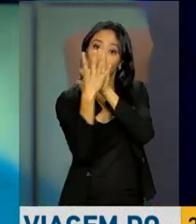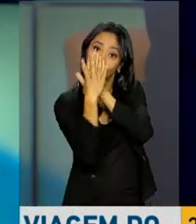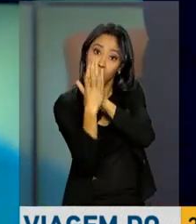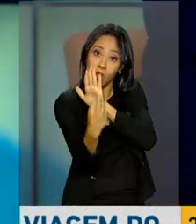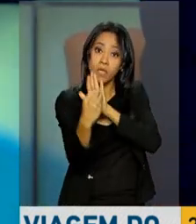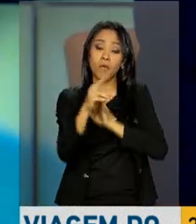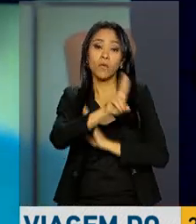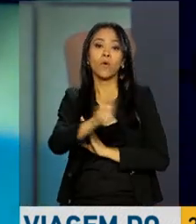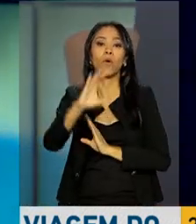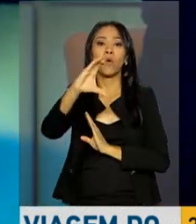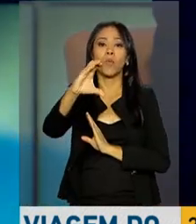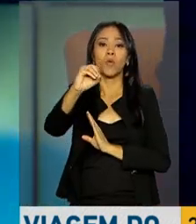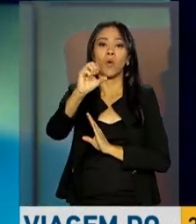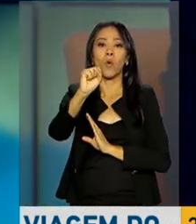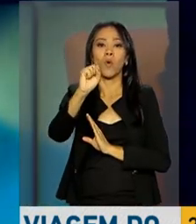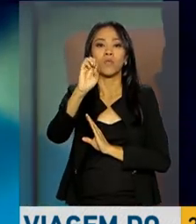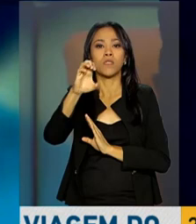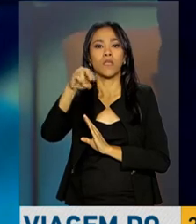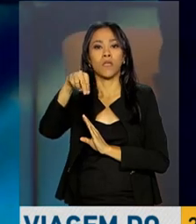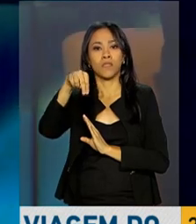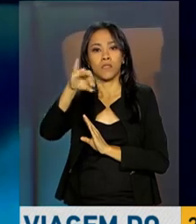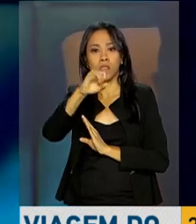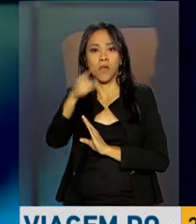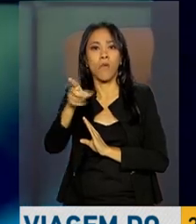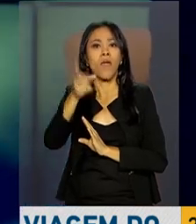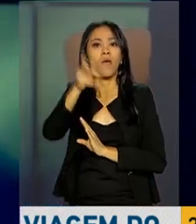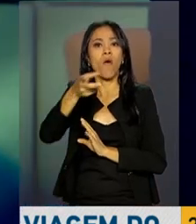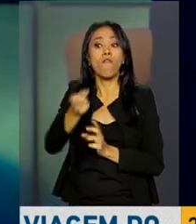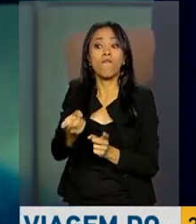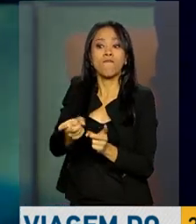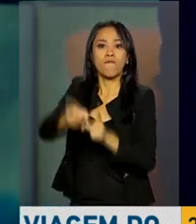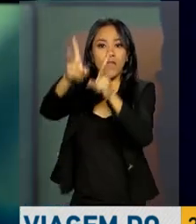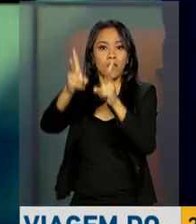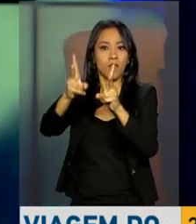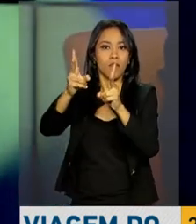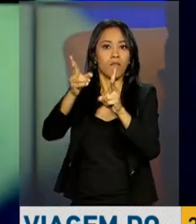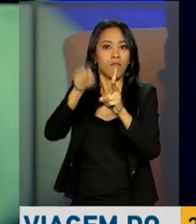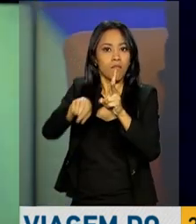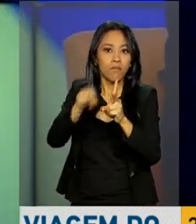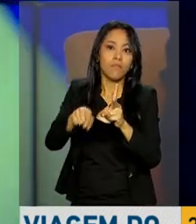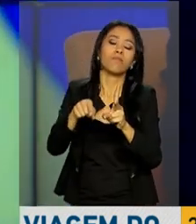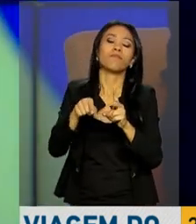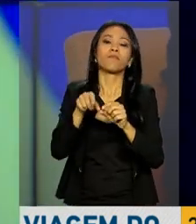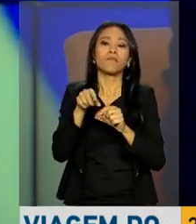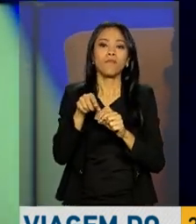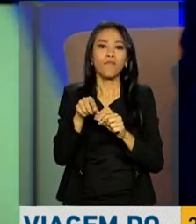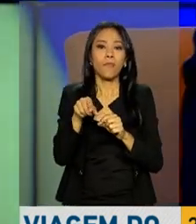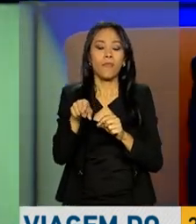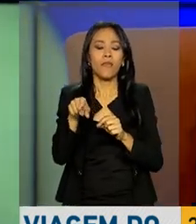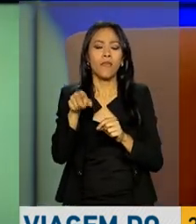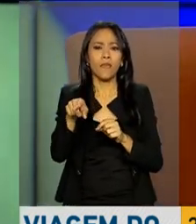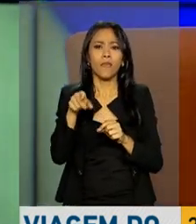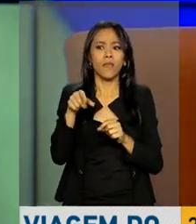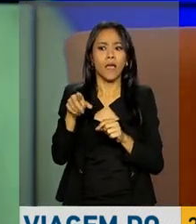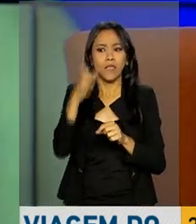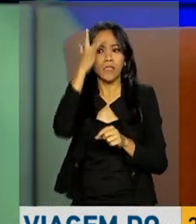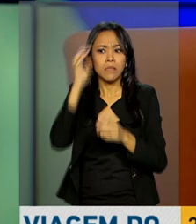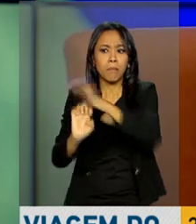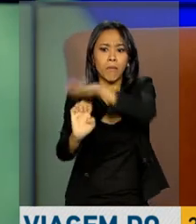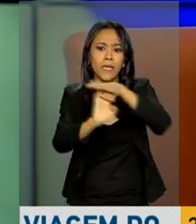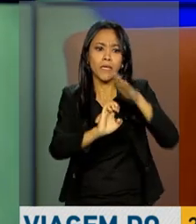temos feito, sempre tem um valor mínimo, né? Mas o valor mínimo é ultrapassado pelos concorrentes. Os